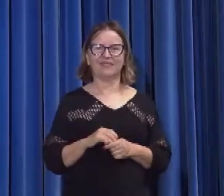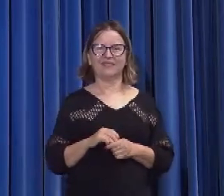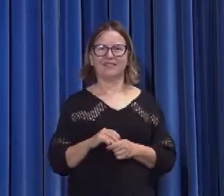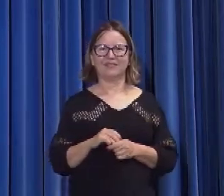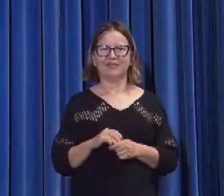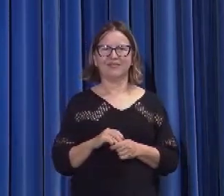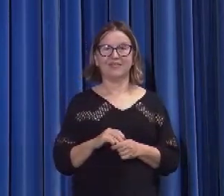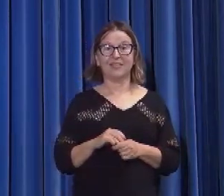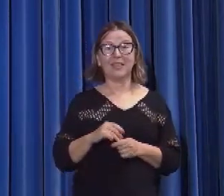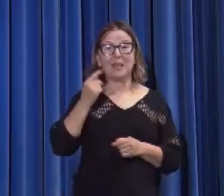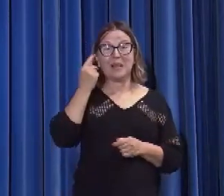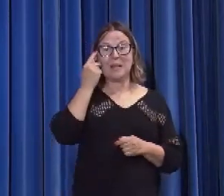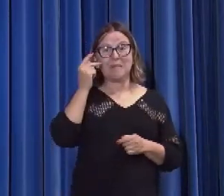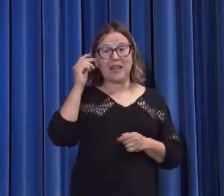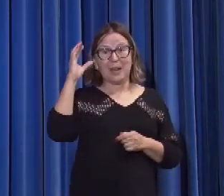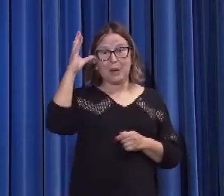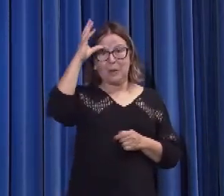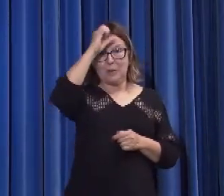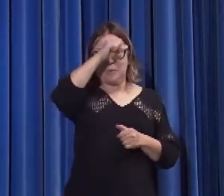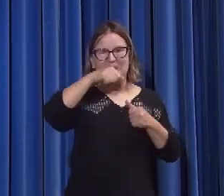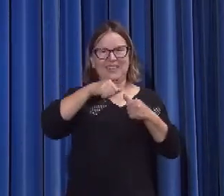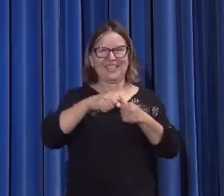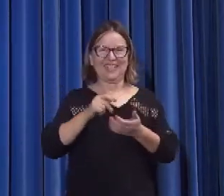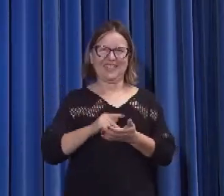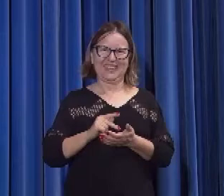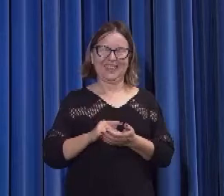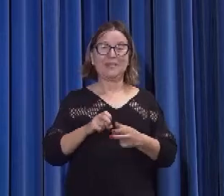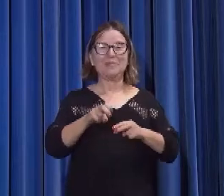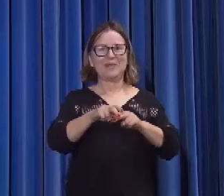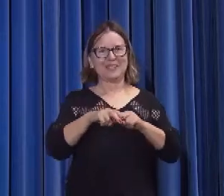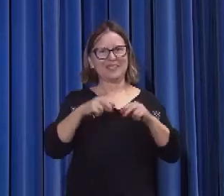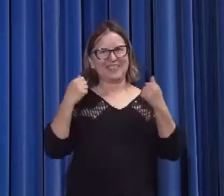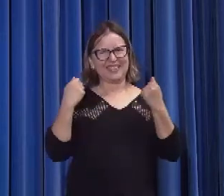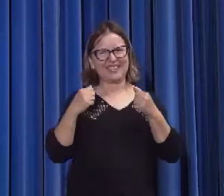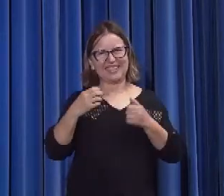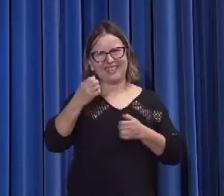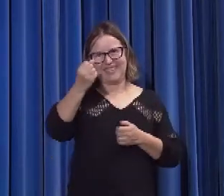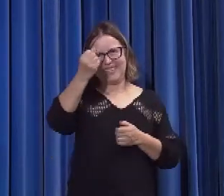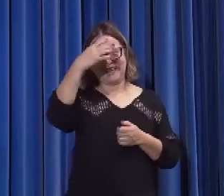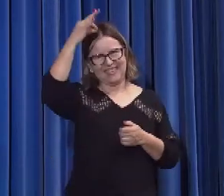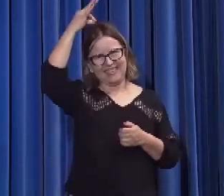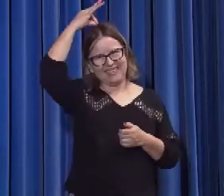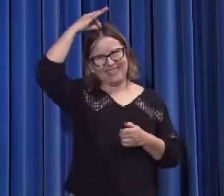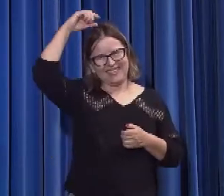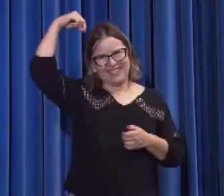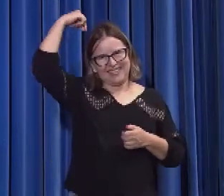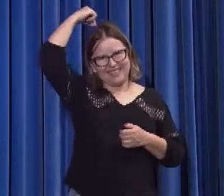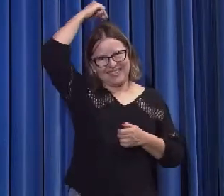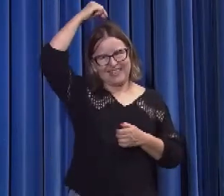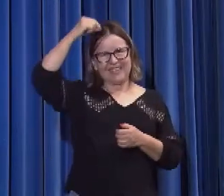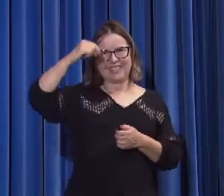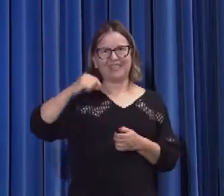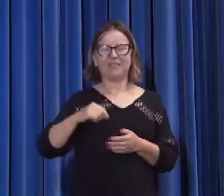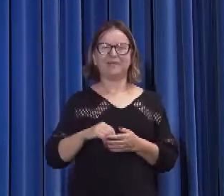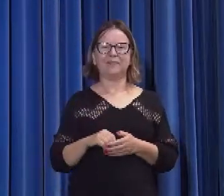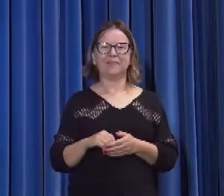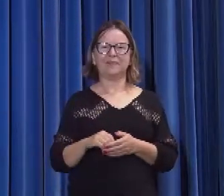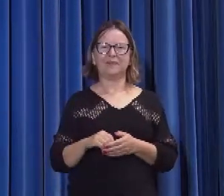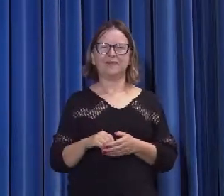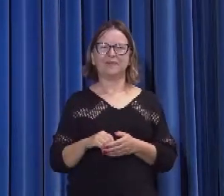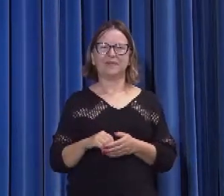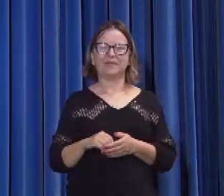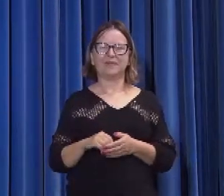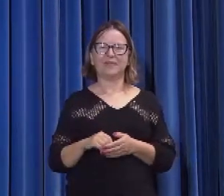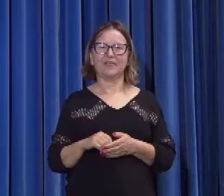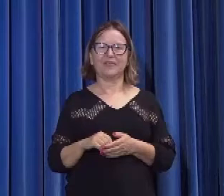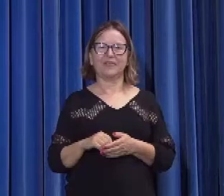para a compreensão dessas verdades. Por isso, necessitamos da revelação do Espírito Santo. Nossa tendência natural é